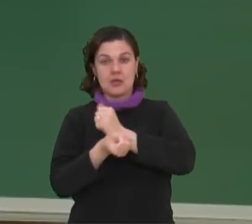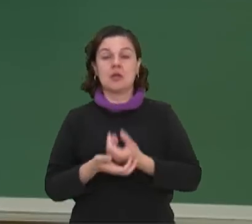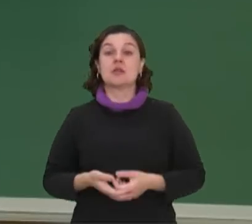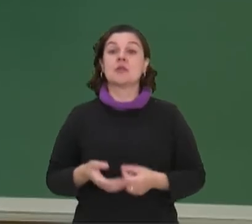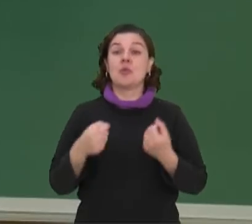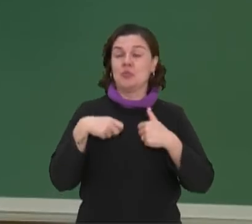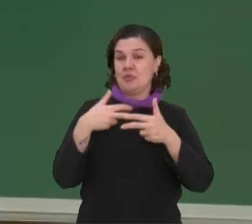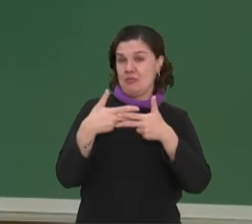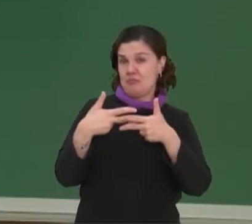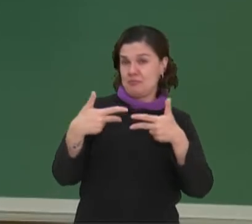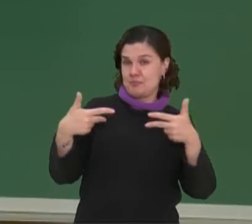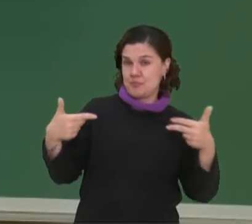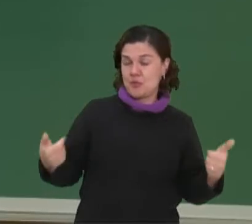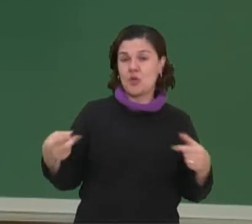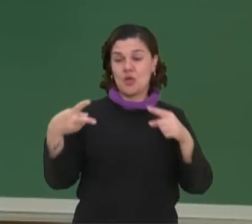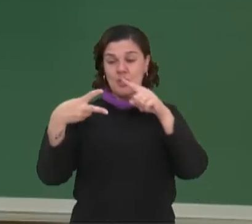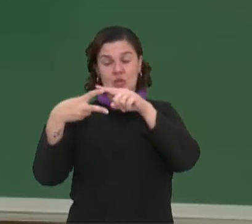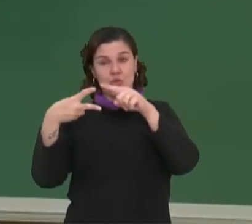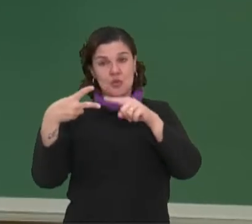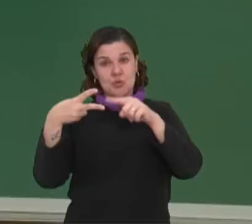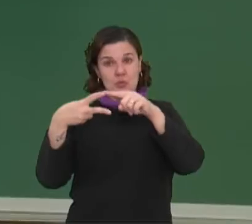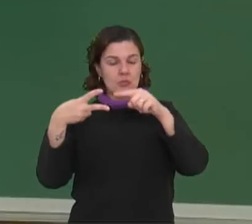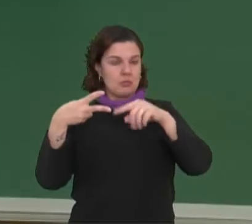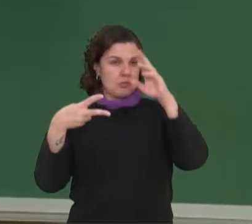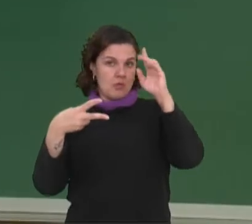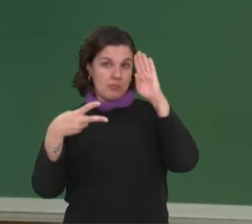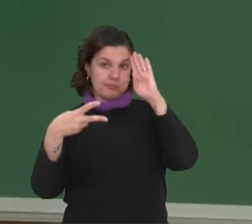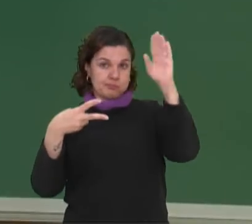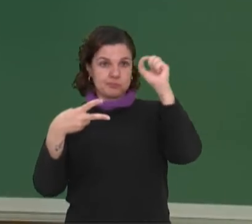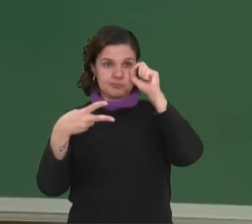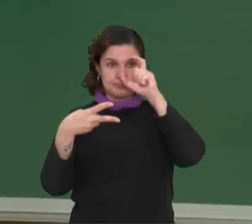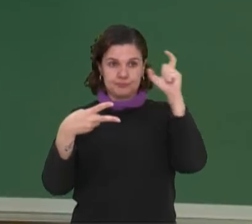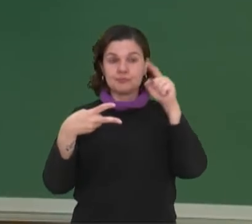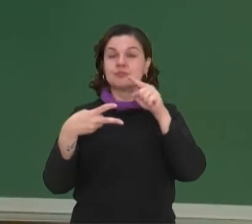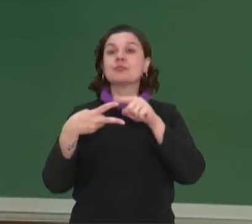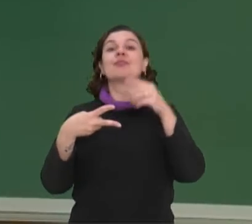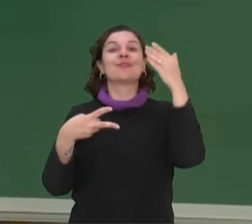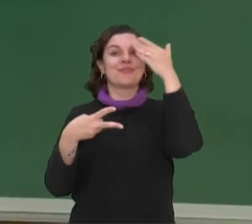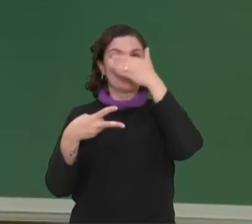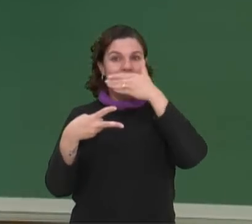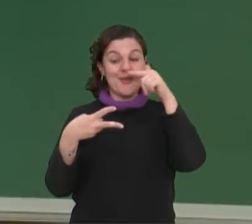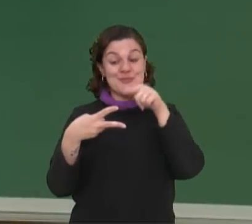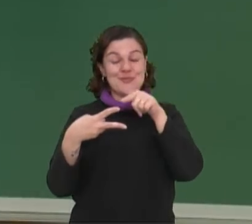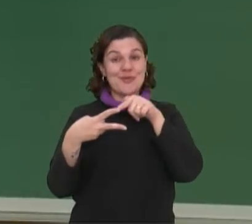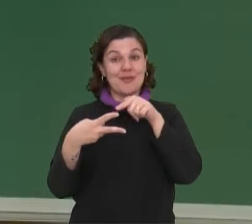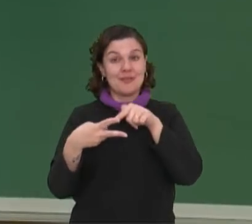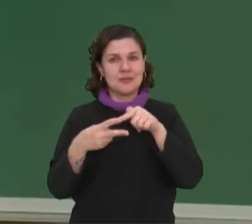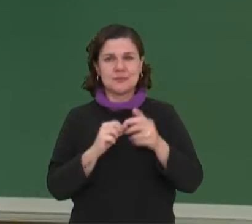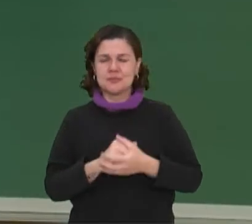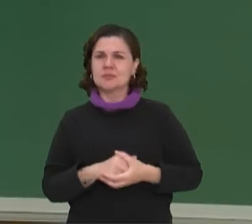vinham do Nordeste. Dois itens aqui para te chamar a atenção. Primeiro, claro, açúcar.